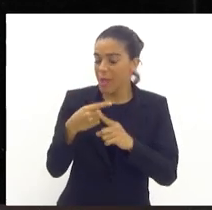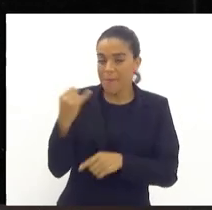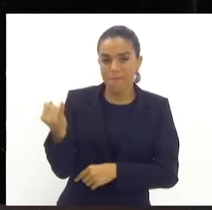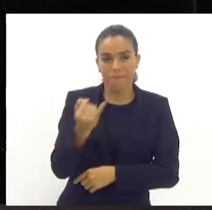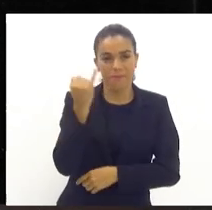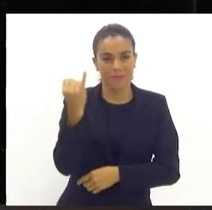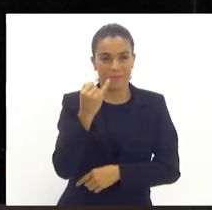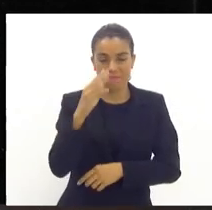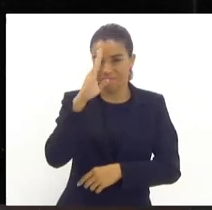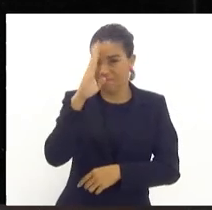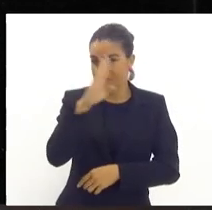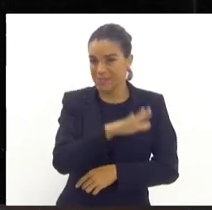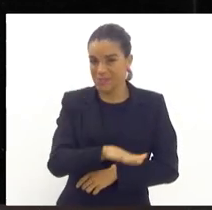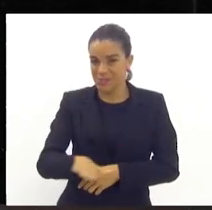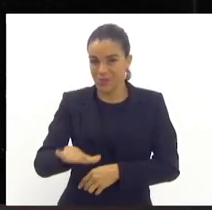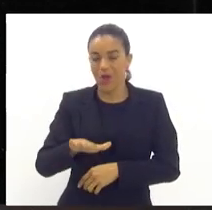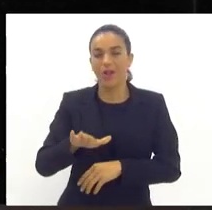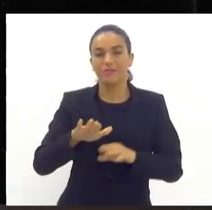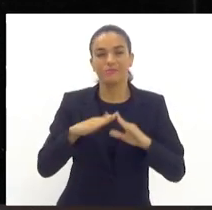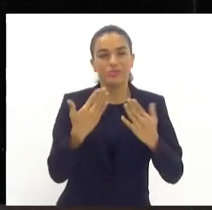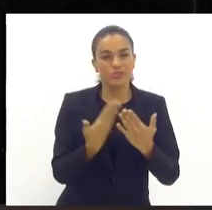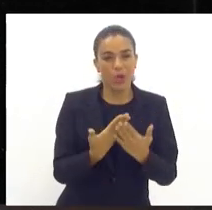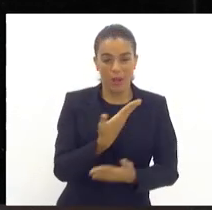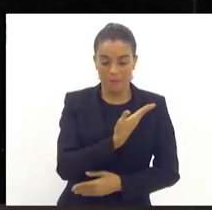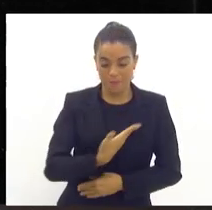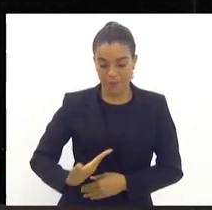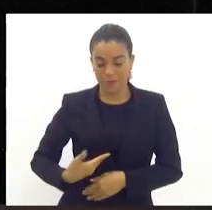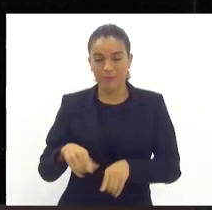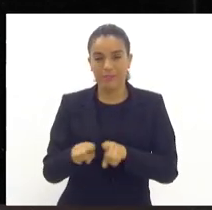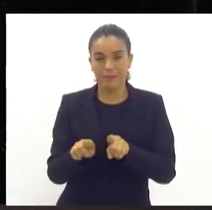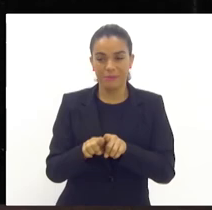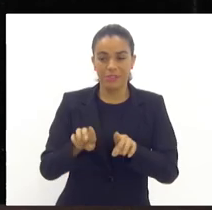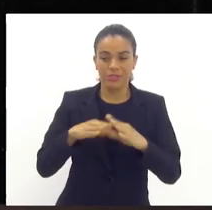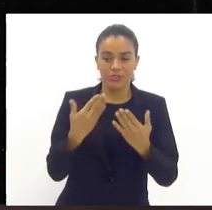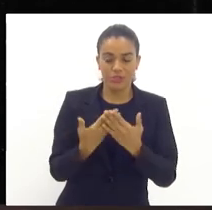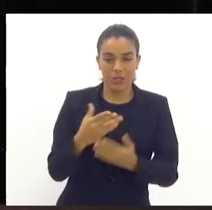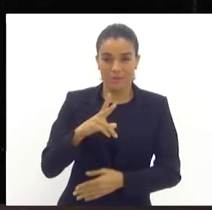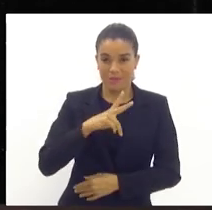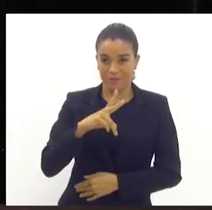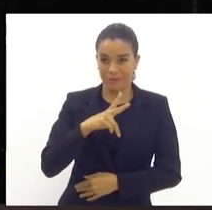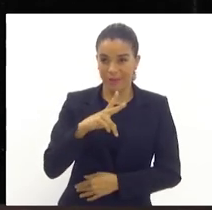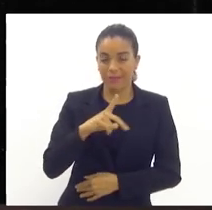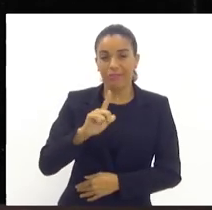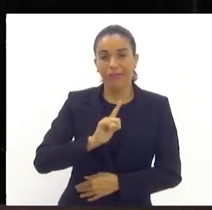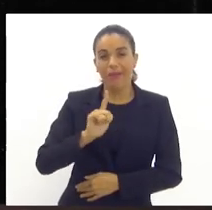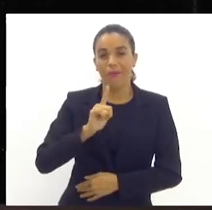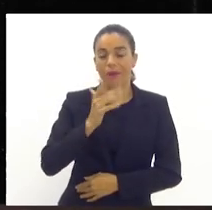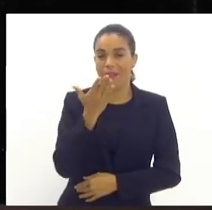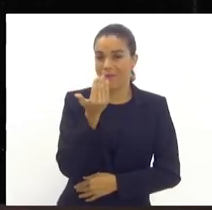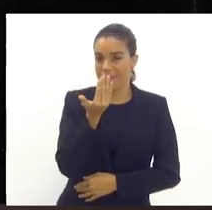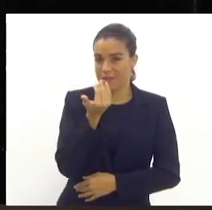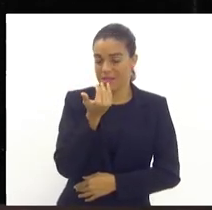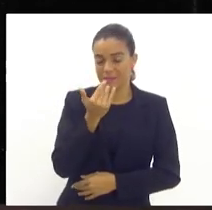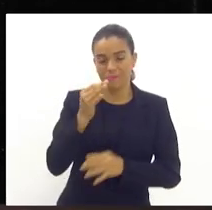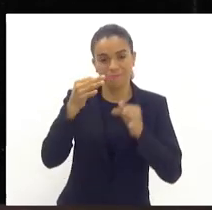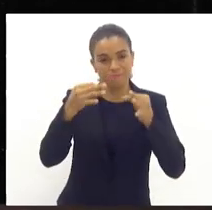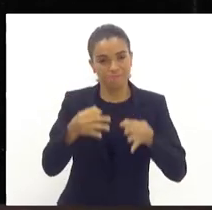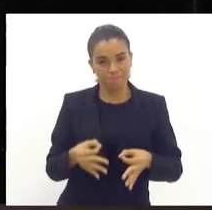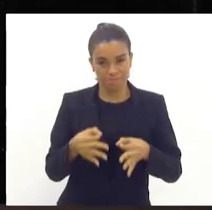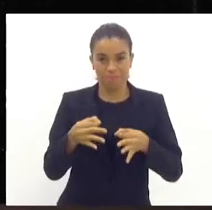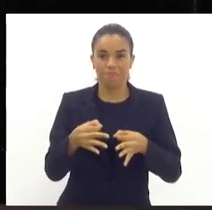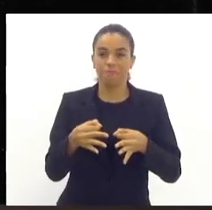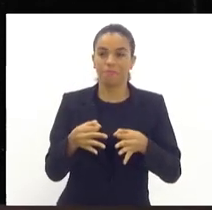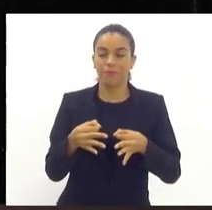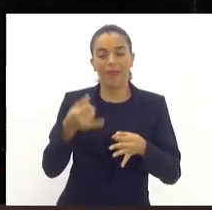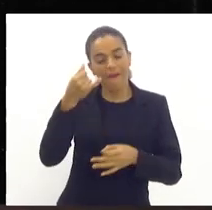principalmente para as crianças das escolas, não só escolas públicas, como também de escolas particulares, ter uma alimentação adequada, né, que não venha